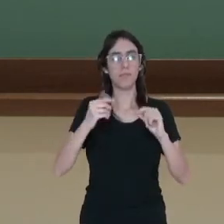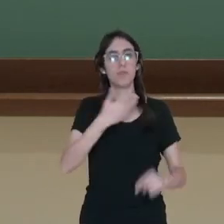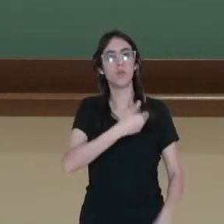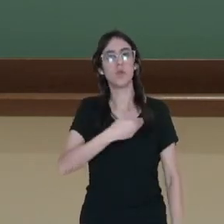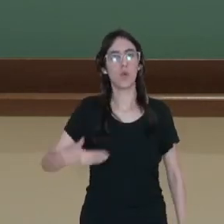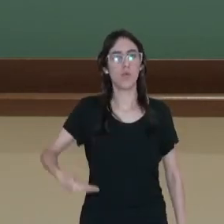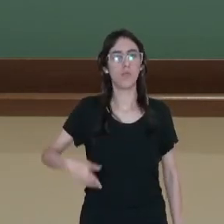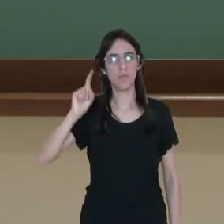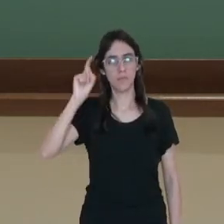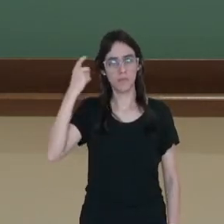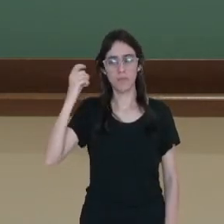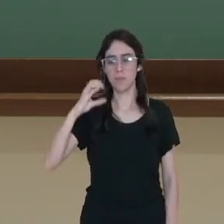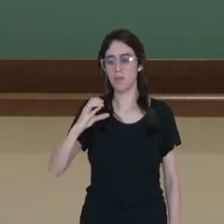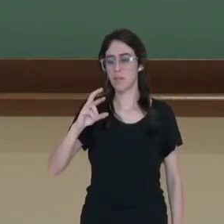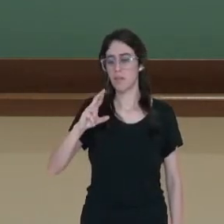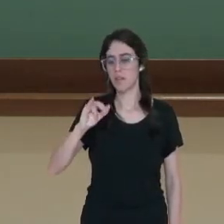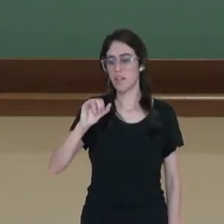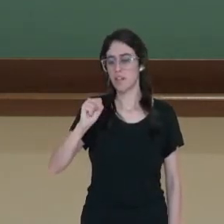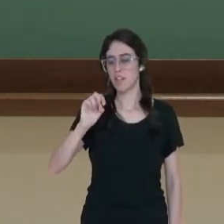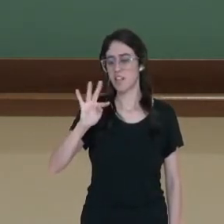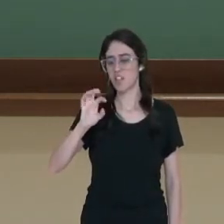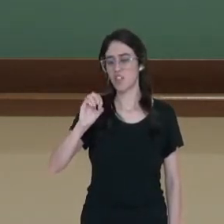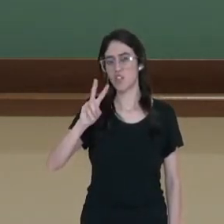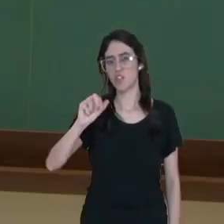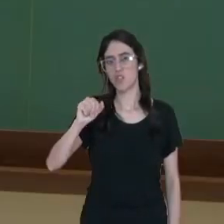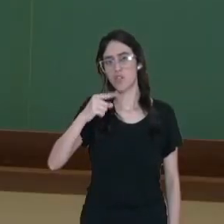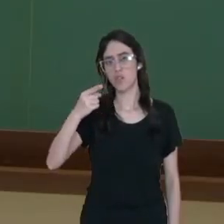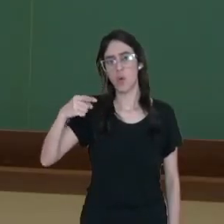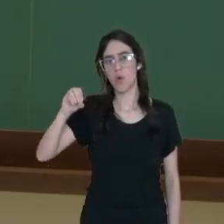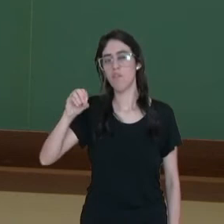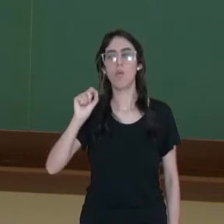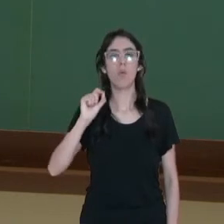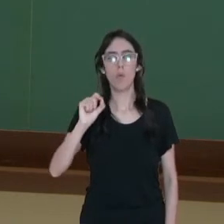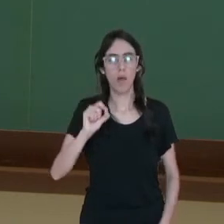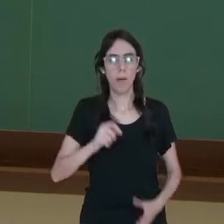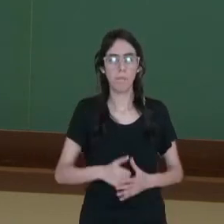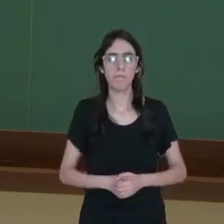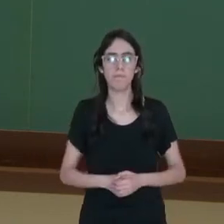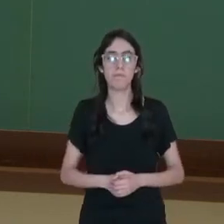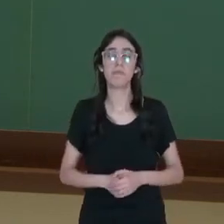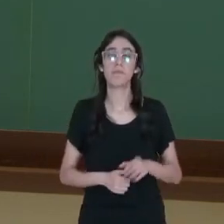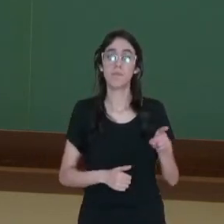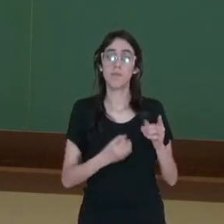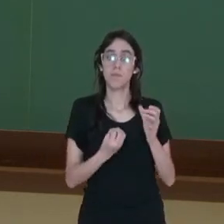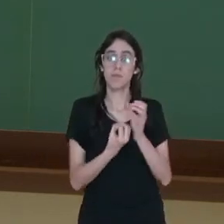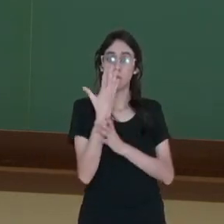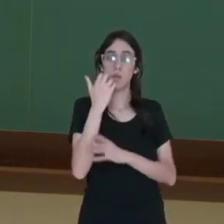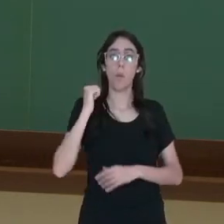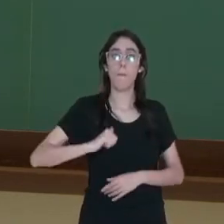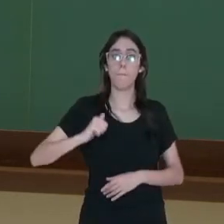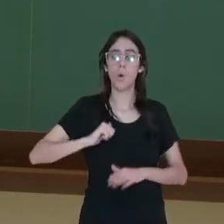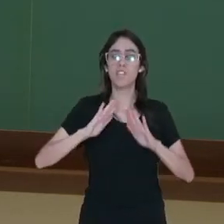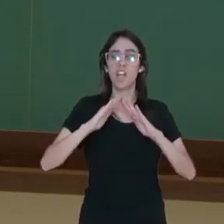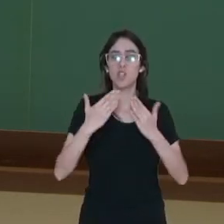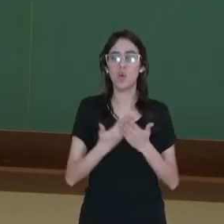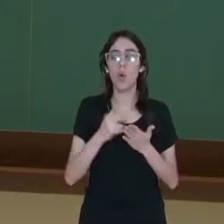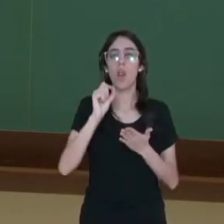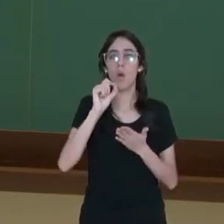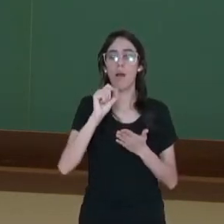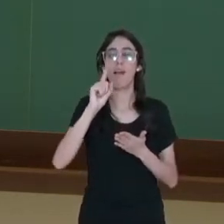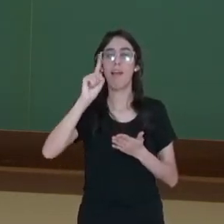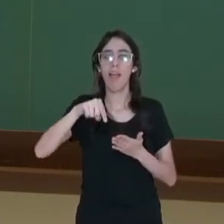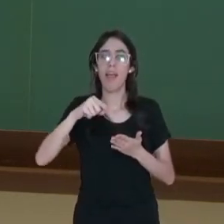época, Cristóvão Buarque. Que programa era esse? O programa Bolsa Escola, ele previa pagamento de uma